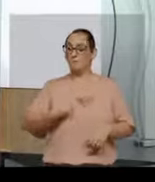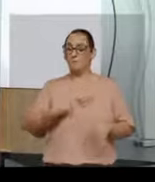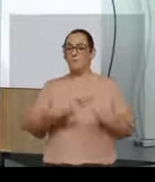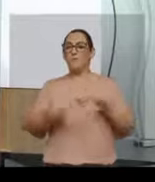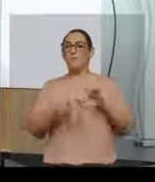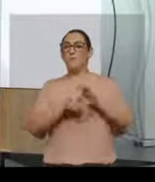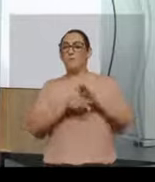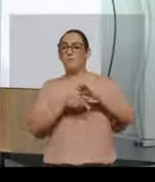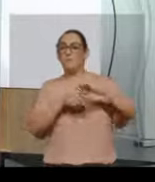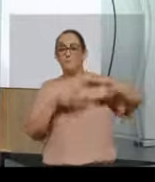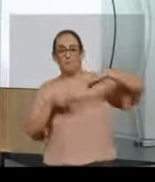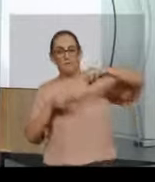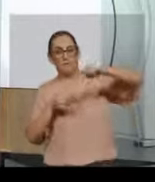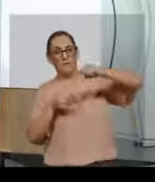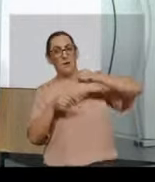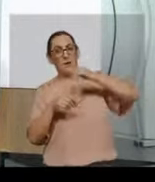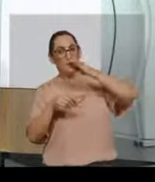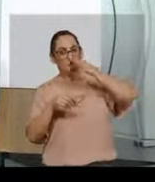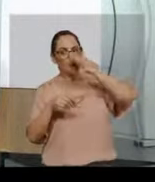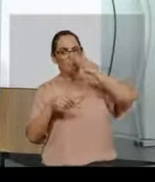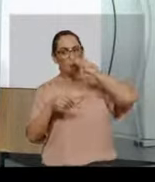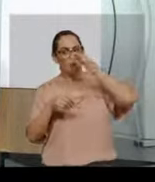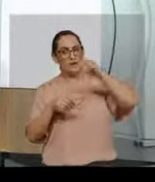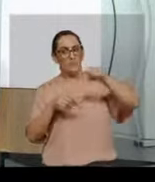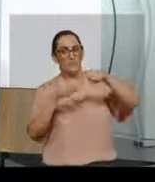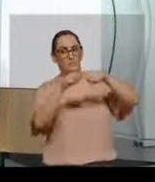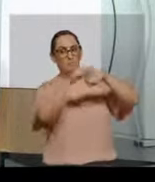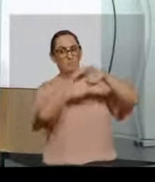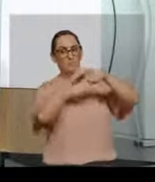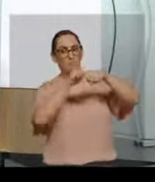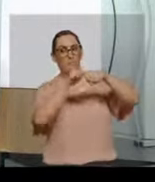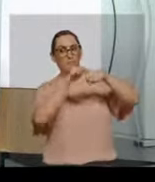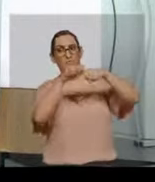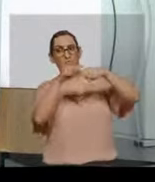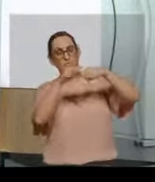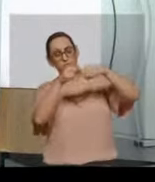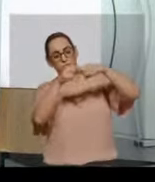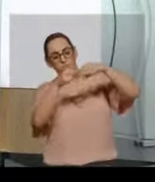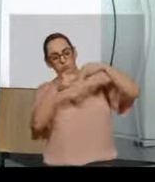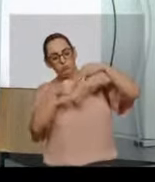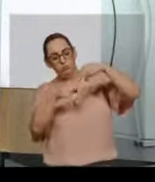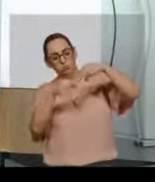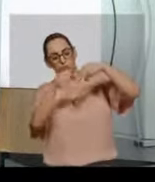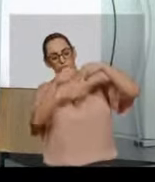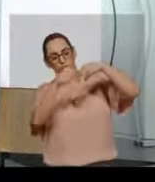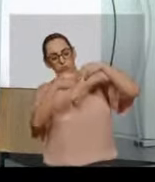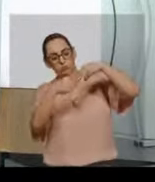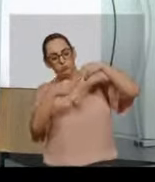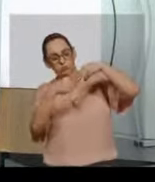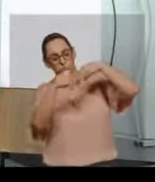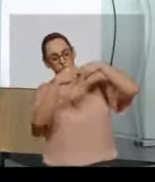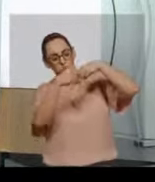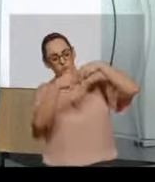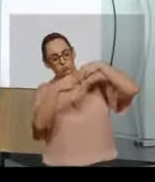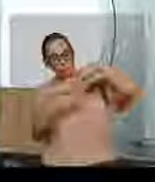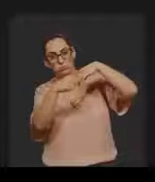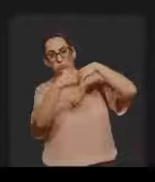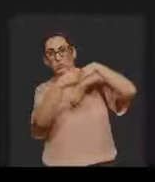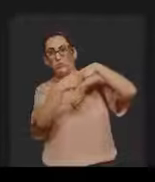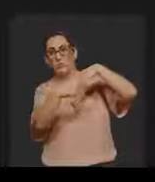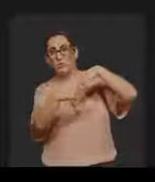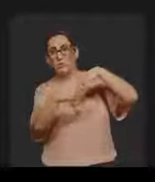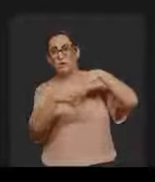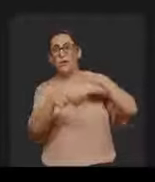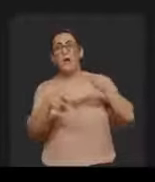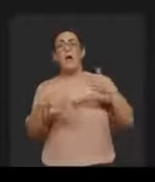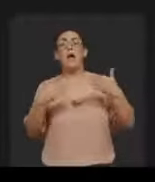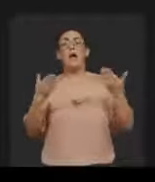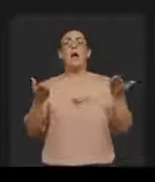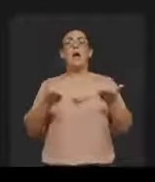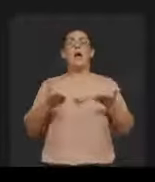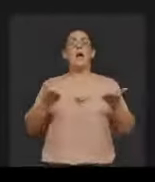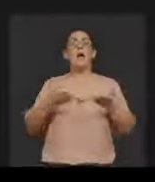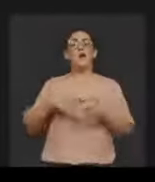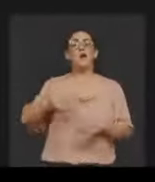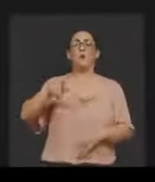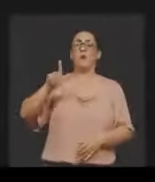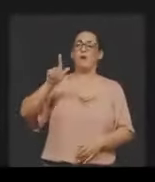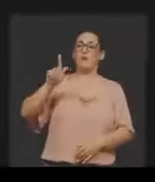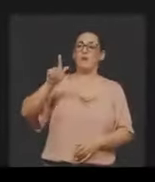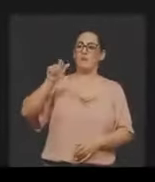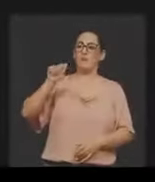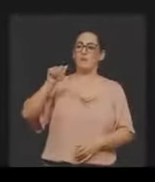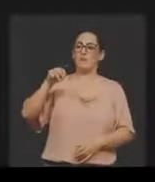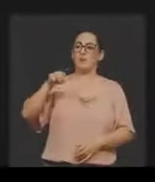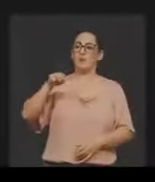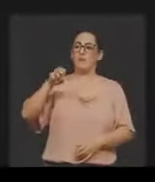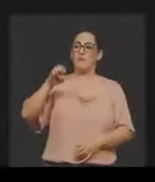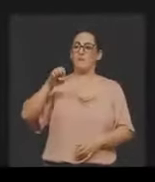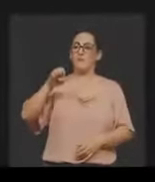em estruturas denominadas esporângios. Os seus gametângios, que vão ser